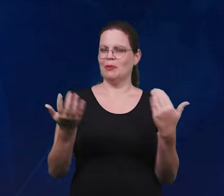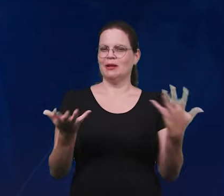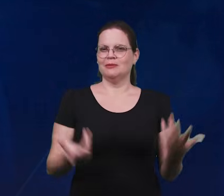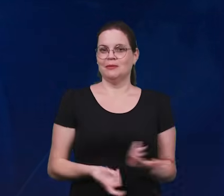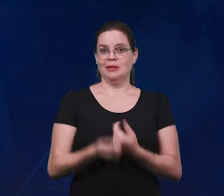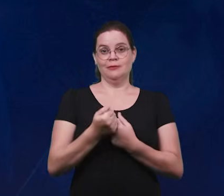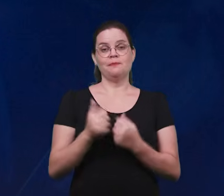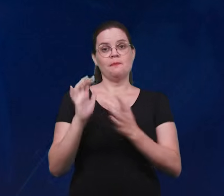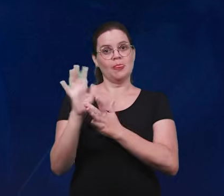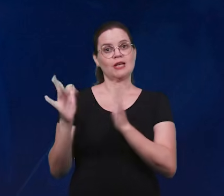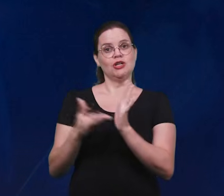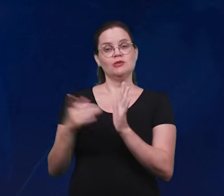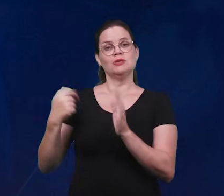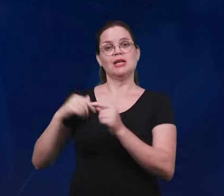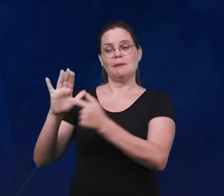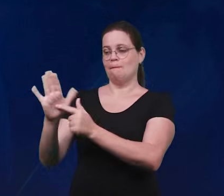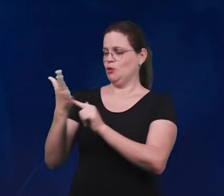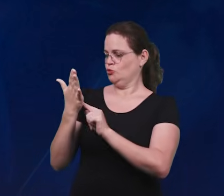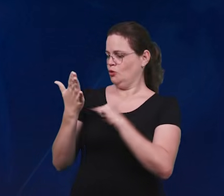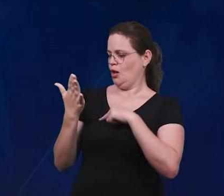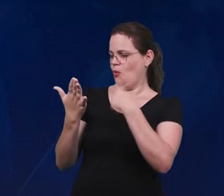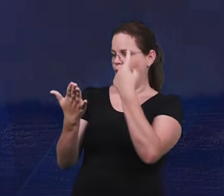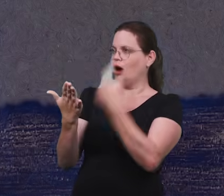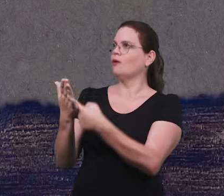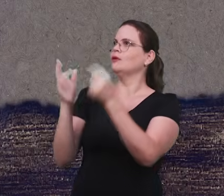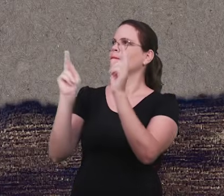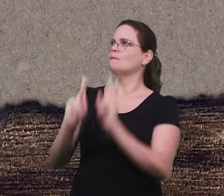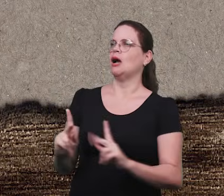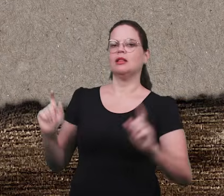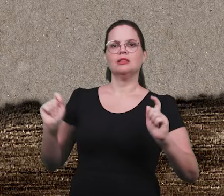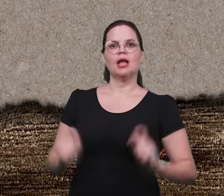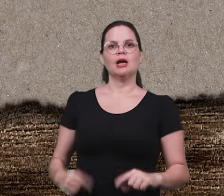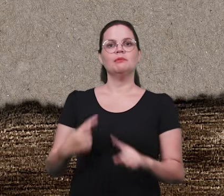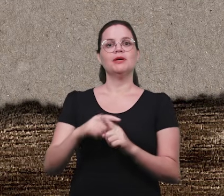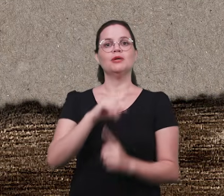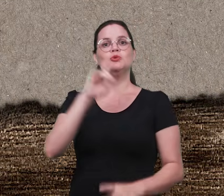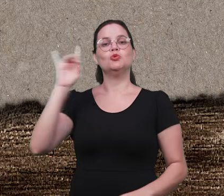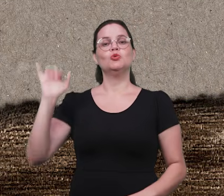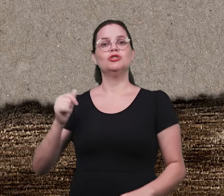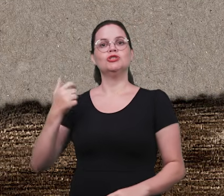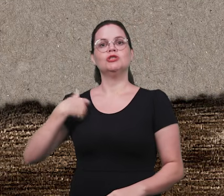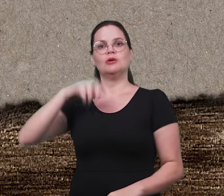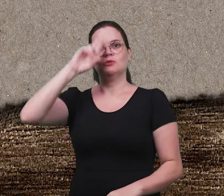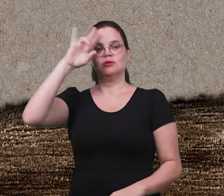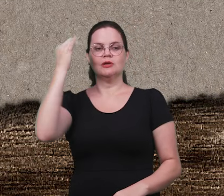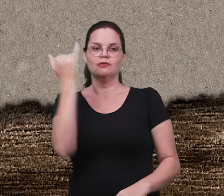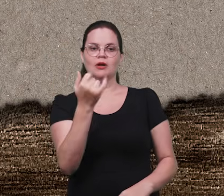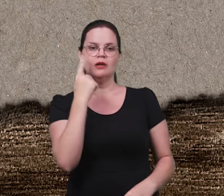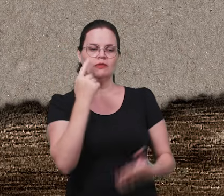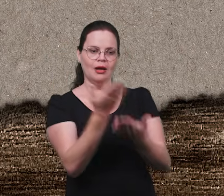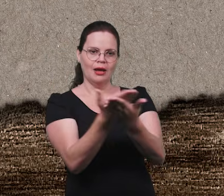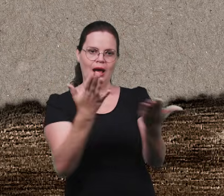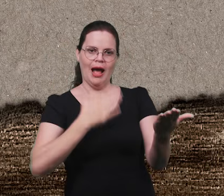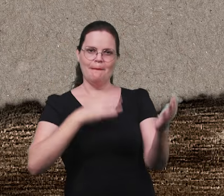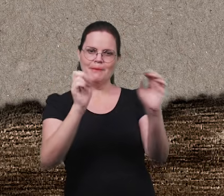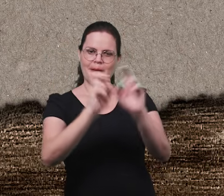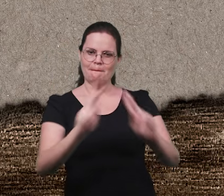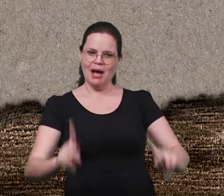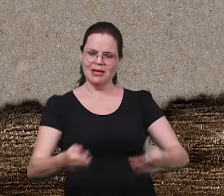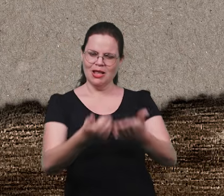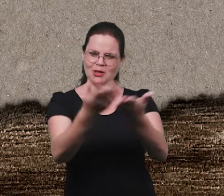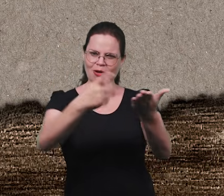acordo de paz, quando um dia ele disse assim: deixo-vos a paz, a minha paz vos